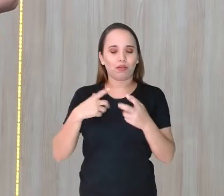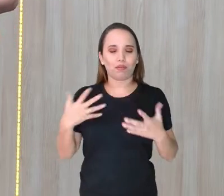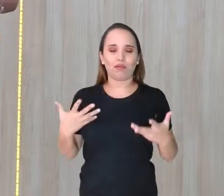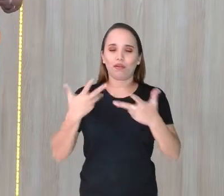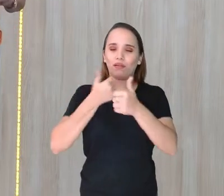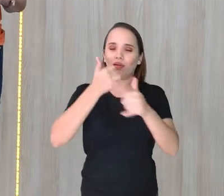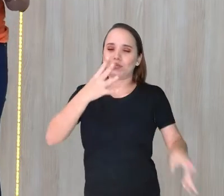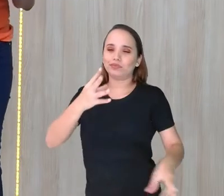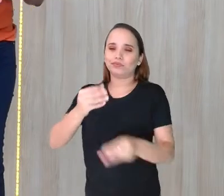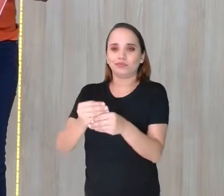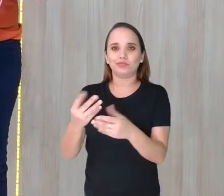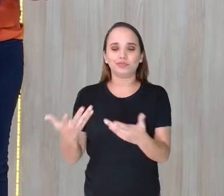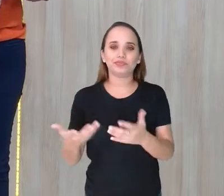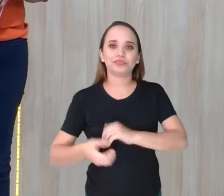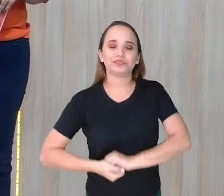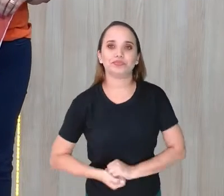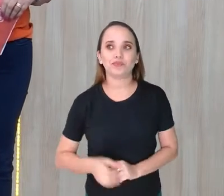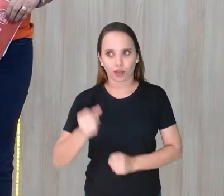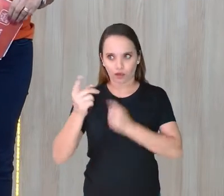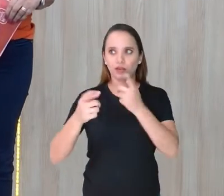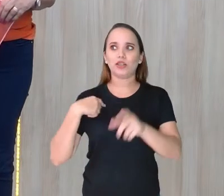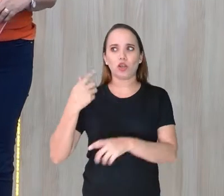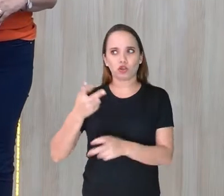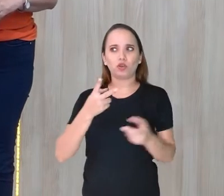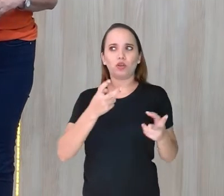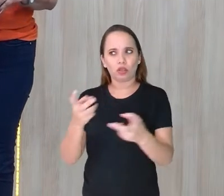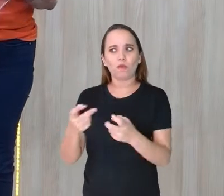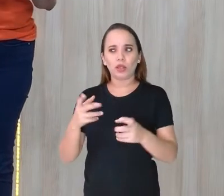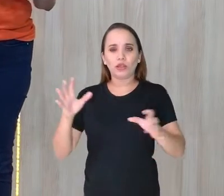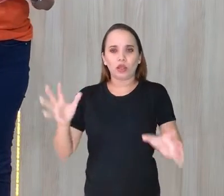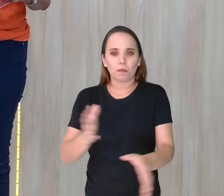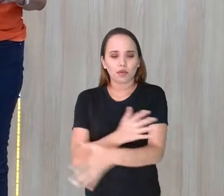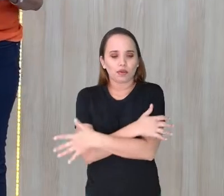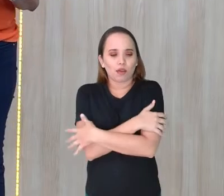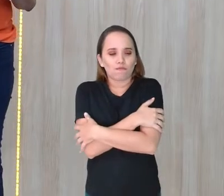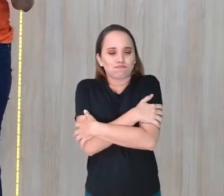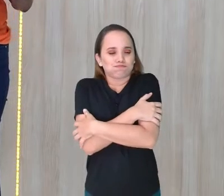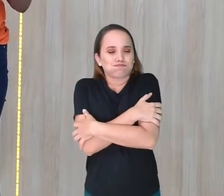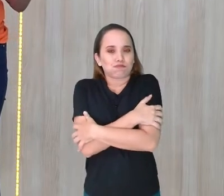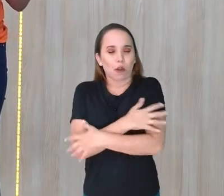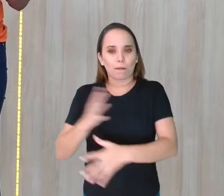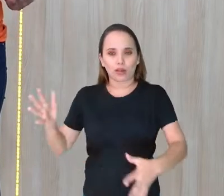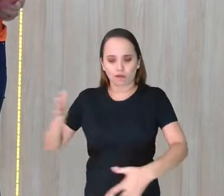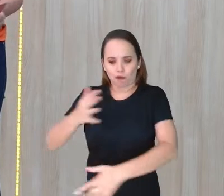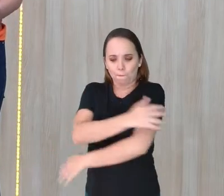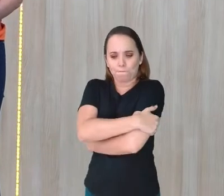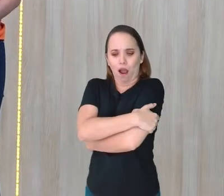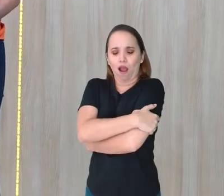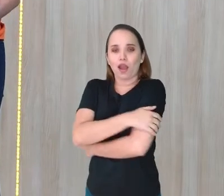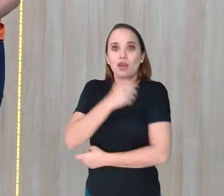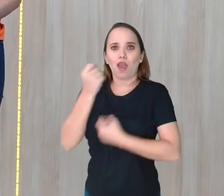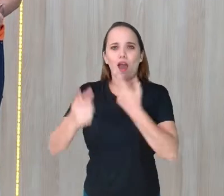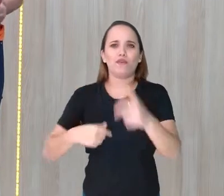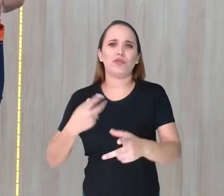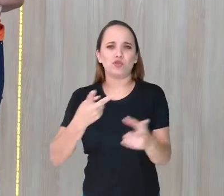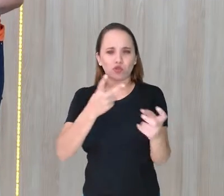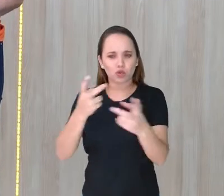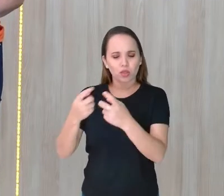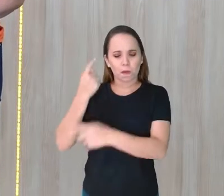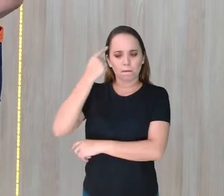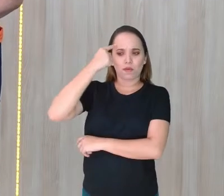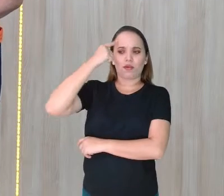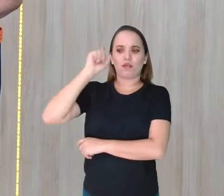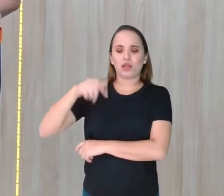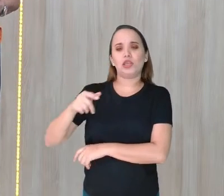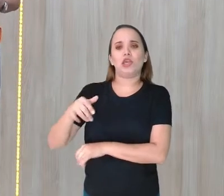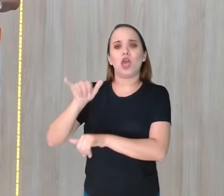né? Muitas vezes nós vemos esse abraço, né, professora, dos sapos, e às vezes nós pensamos que eles estão no acasalamento, e na verdade